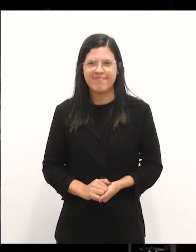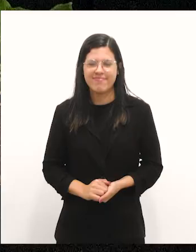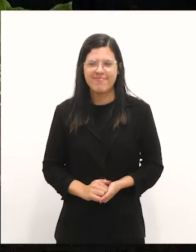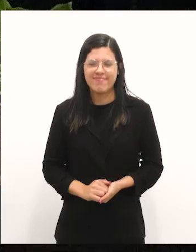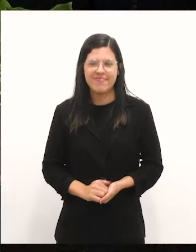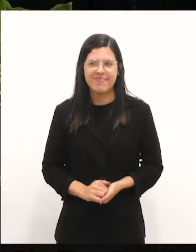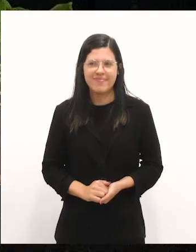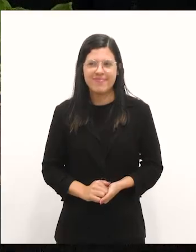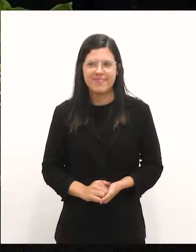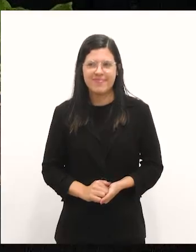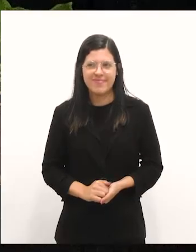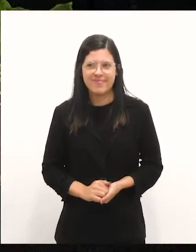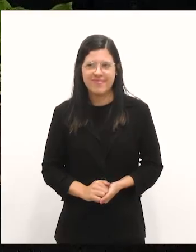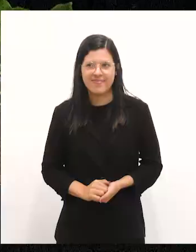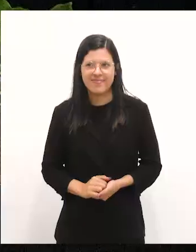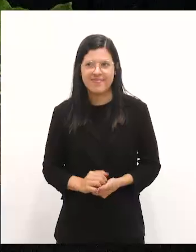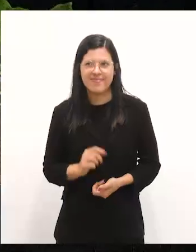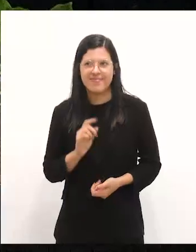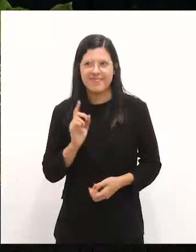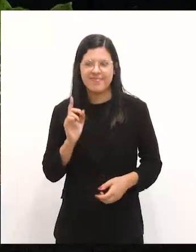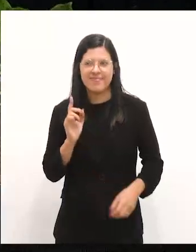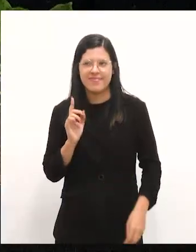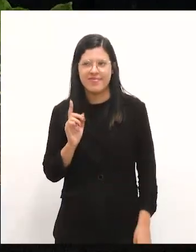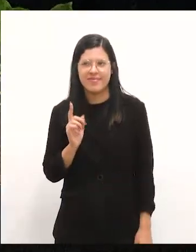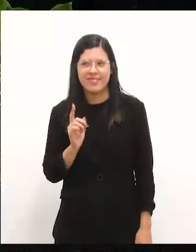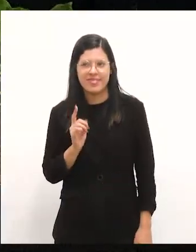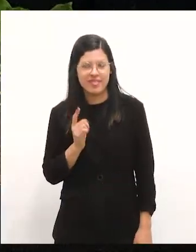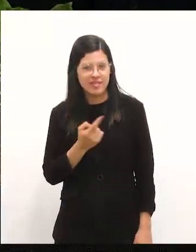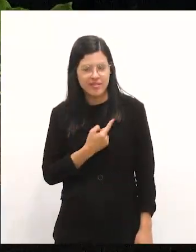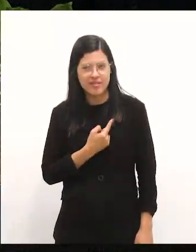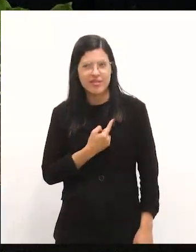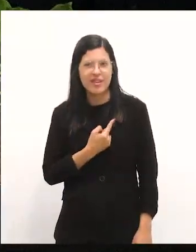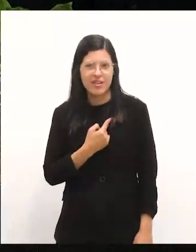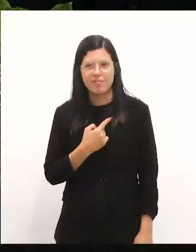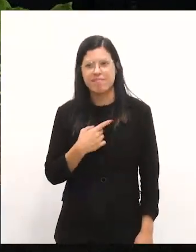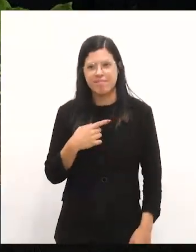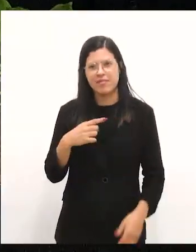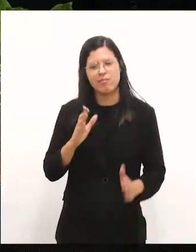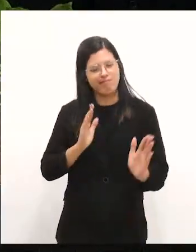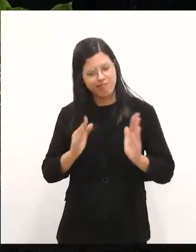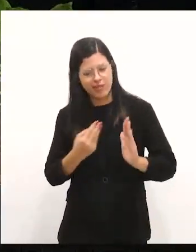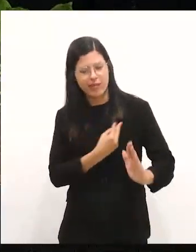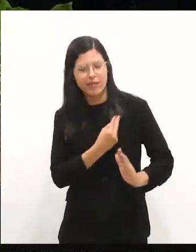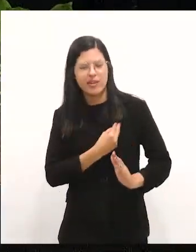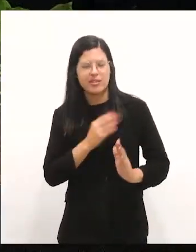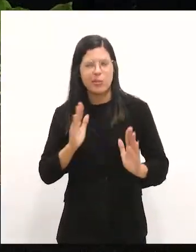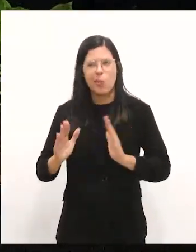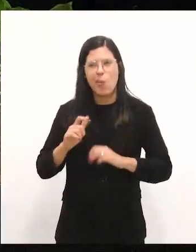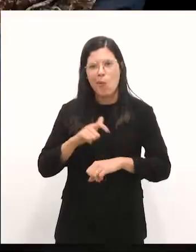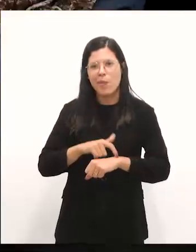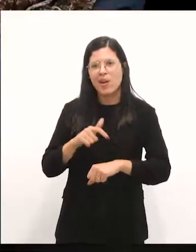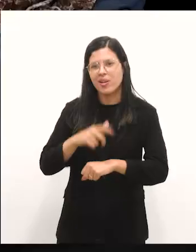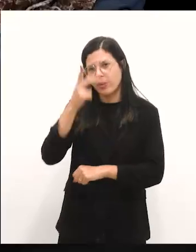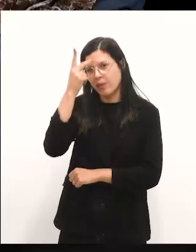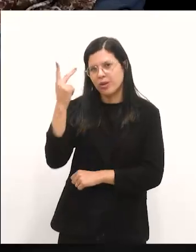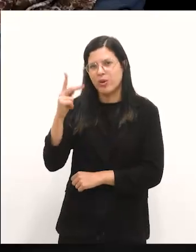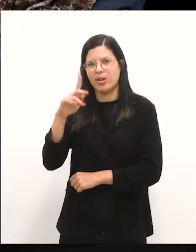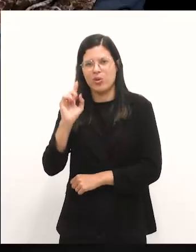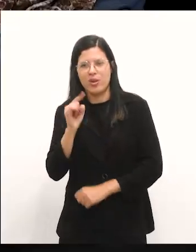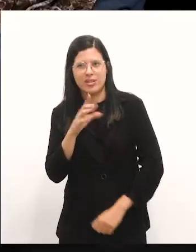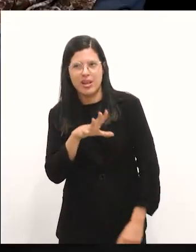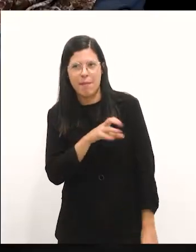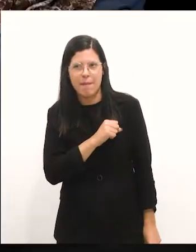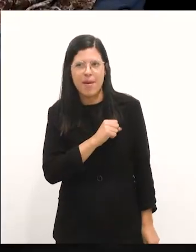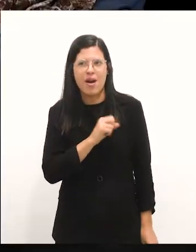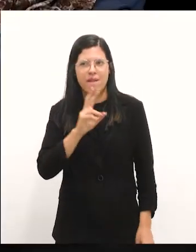nesse momento que a gente ainda está passando, que são pessoas que a gente amava, então a gente ainda vai lembrar muito, vai